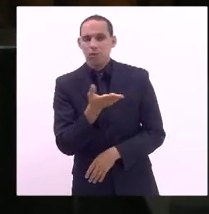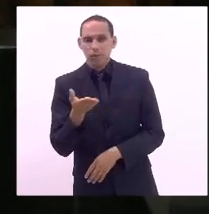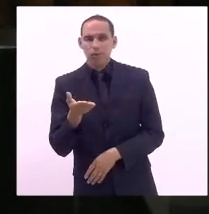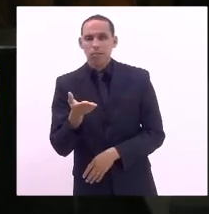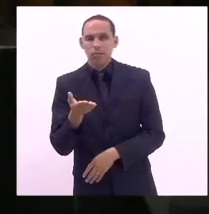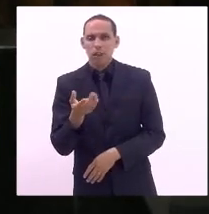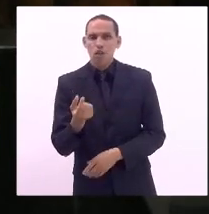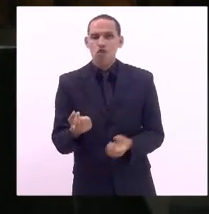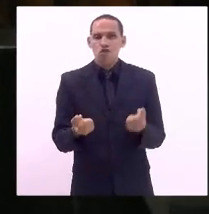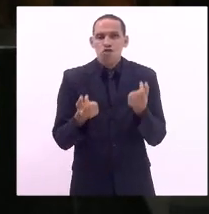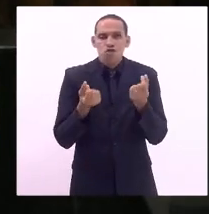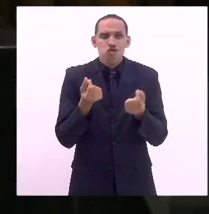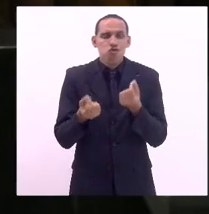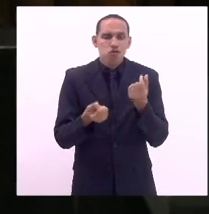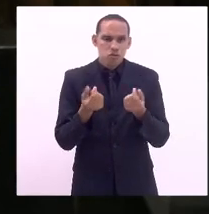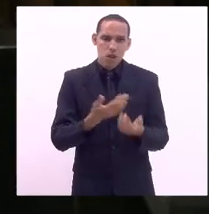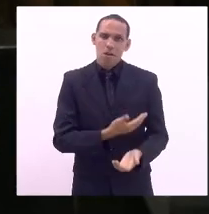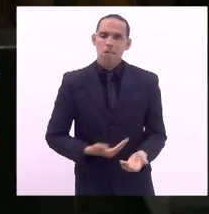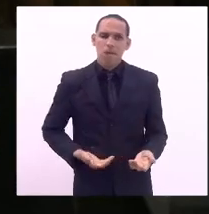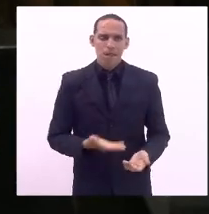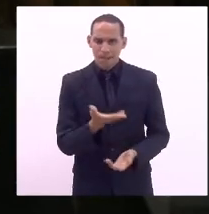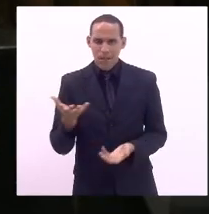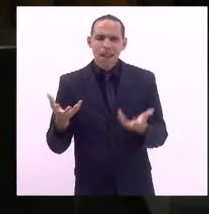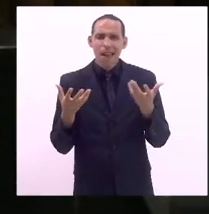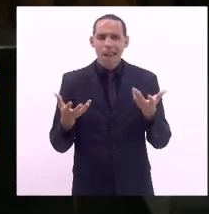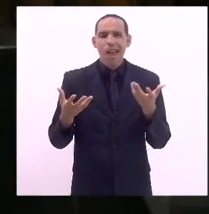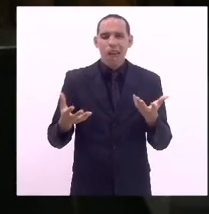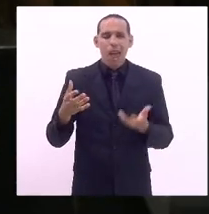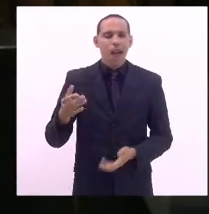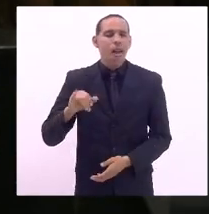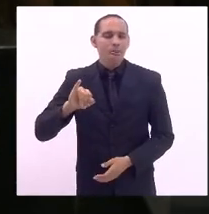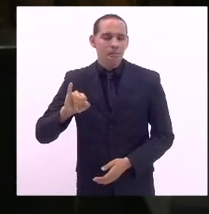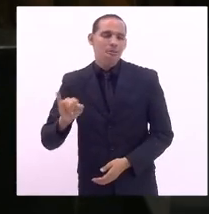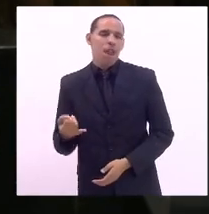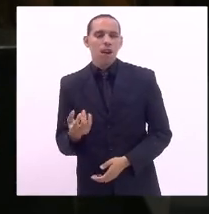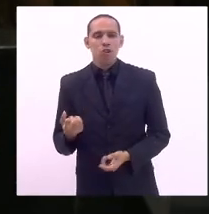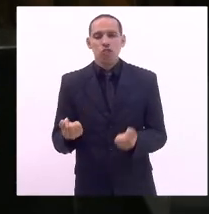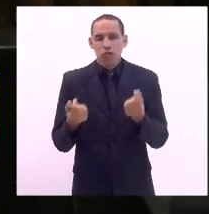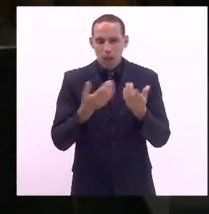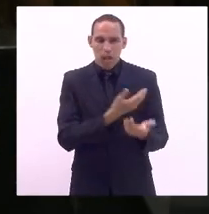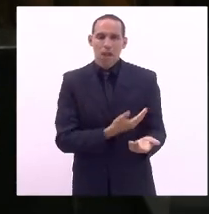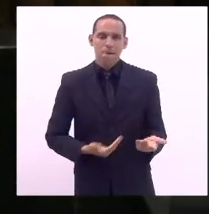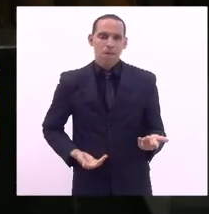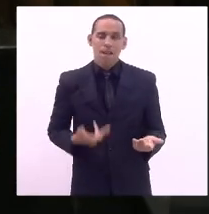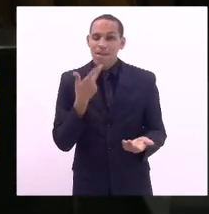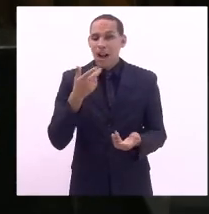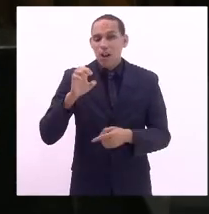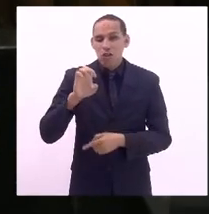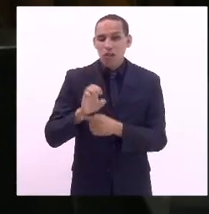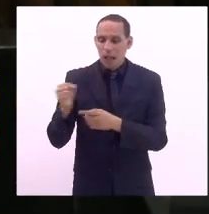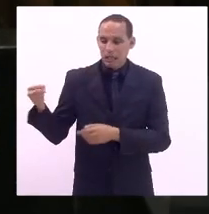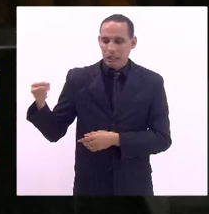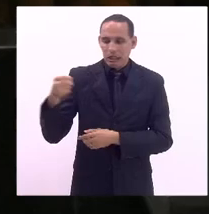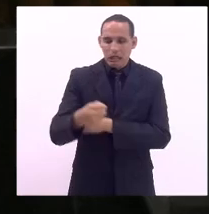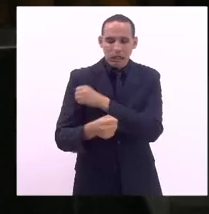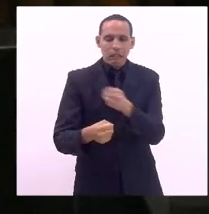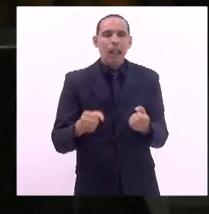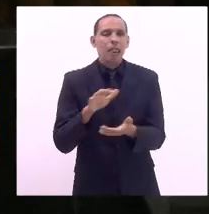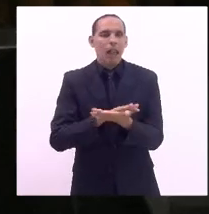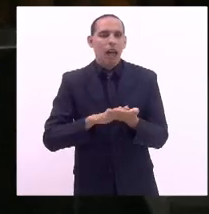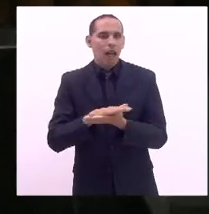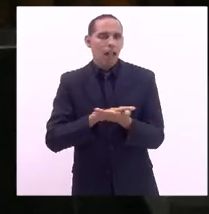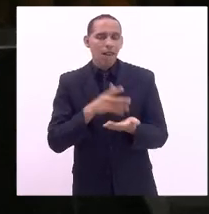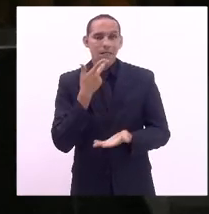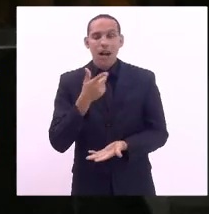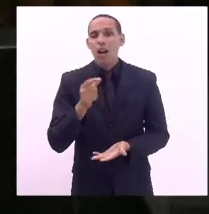esses que não estão nem aí com dinheiro público, aliás, estão sim, porque eles só querem mamar na teta do dinheiro público. Quer dizer que o Estado não traz nenhuma riqueza para ninguém, o que